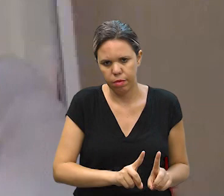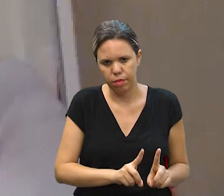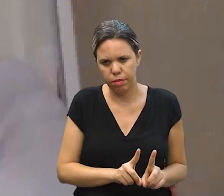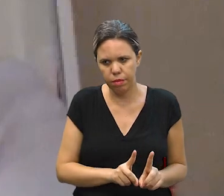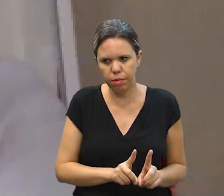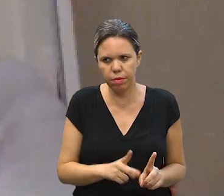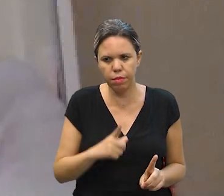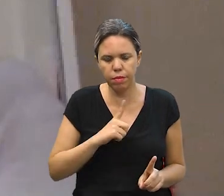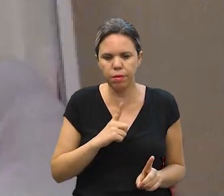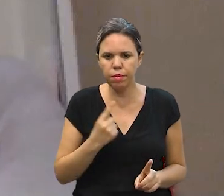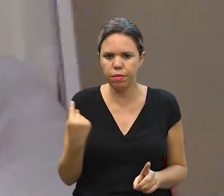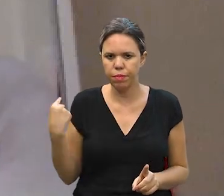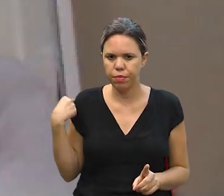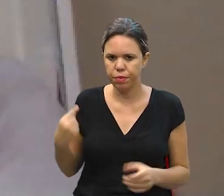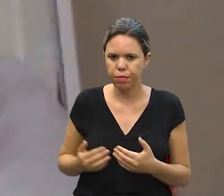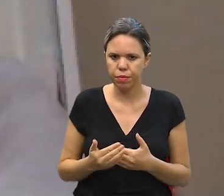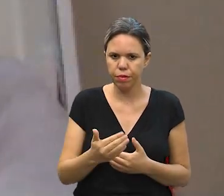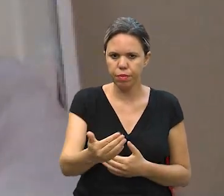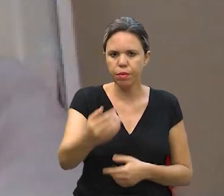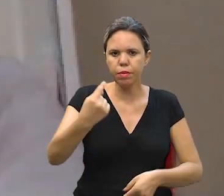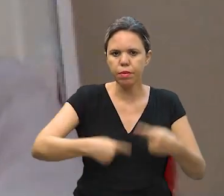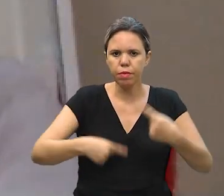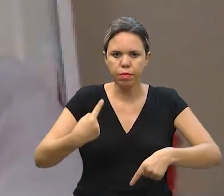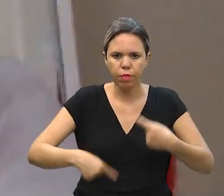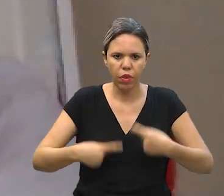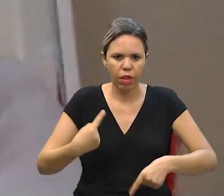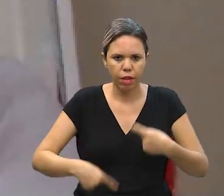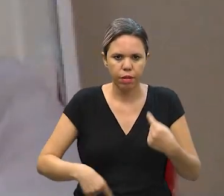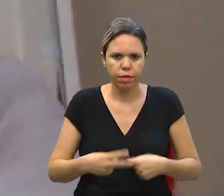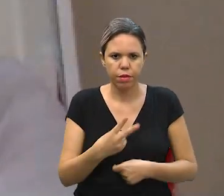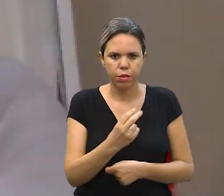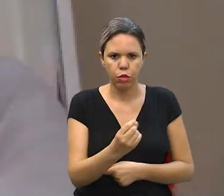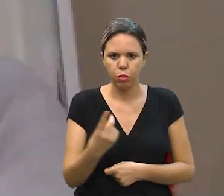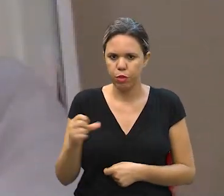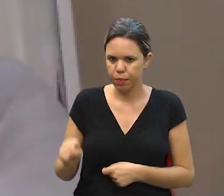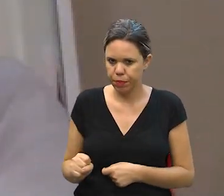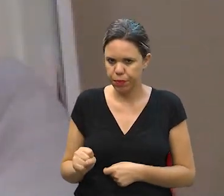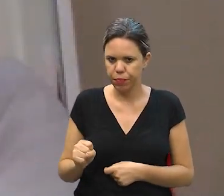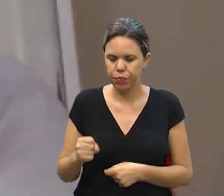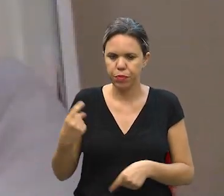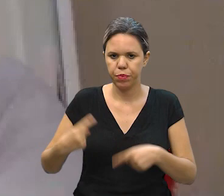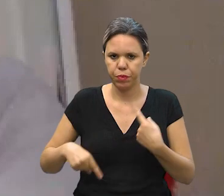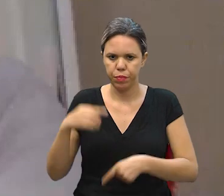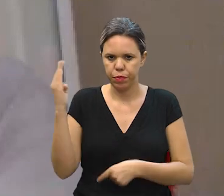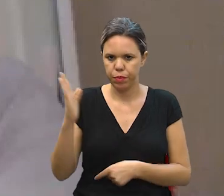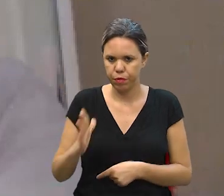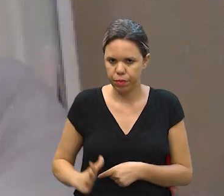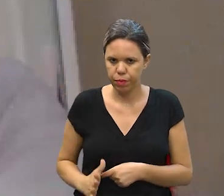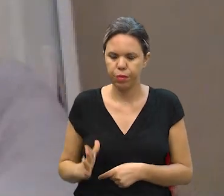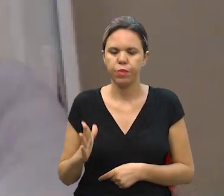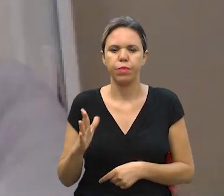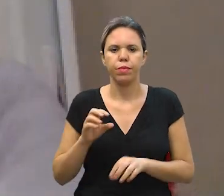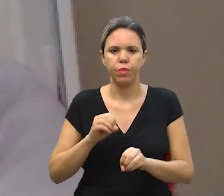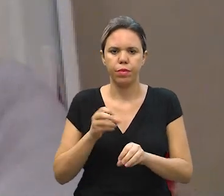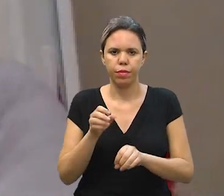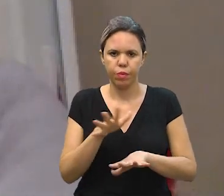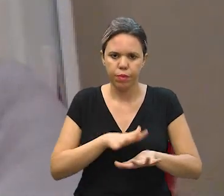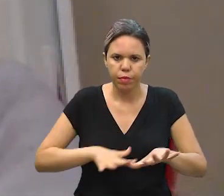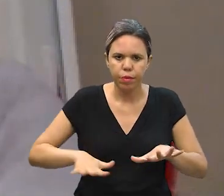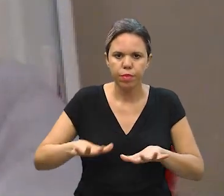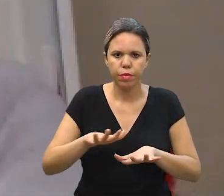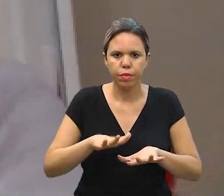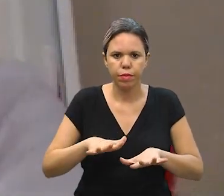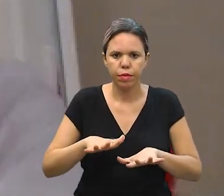deficiência tiveram a partir da política de 2008, a Política Nacional de Educação